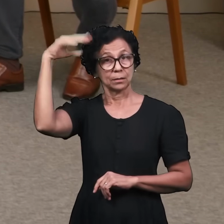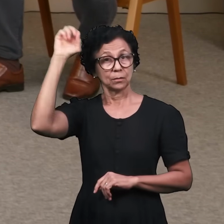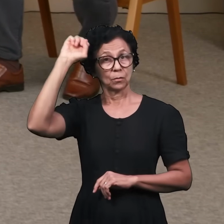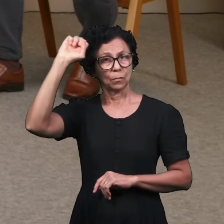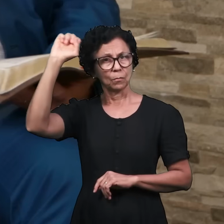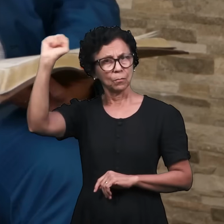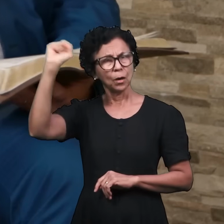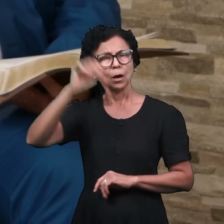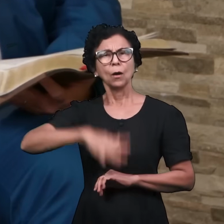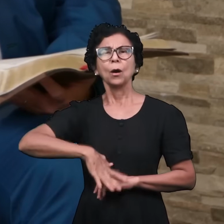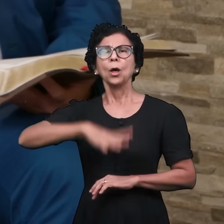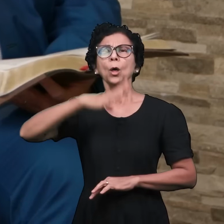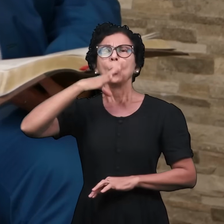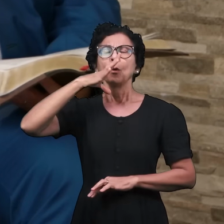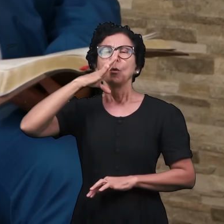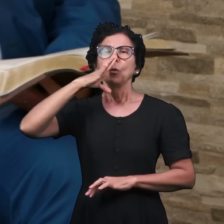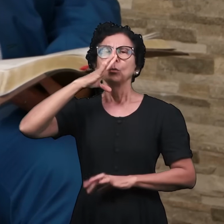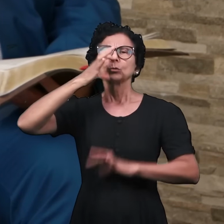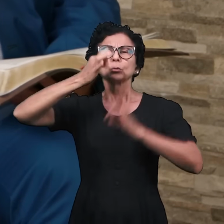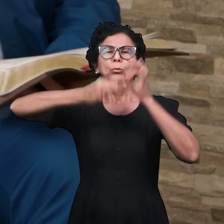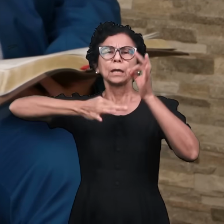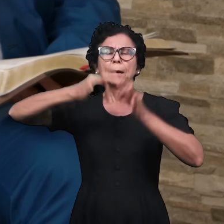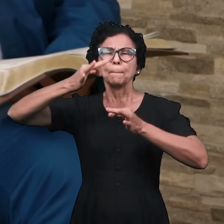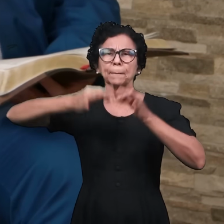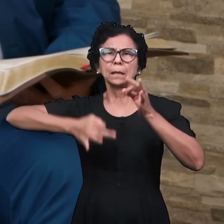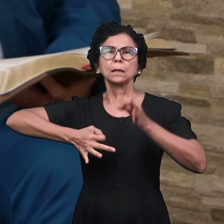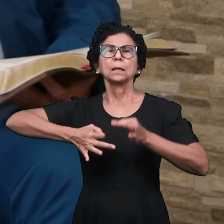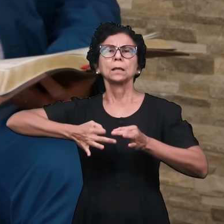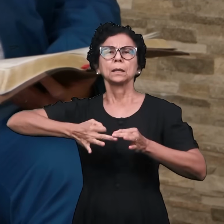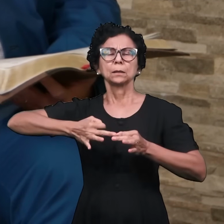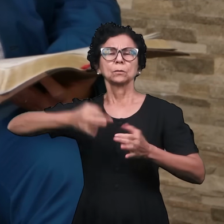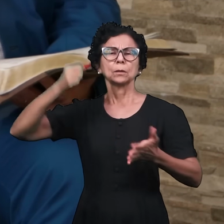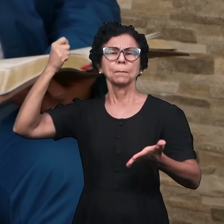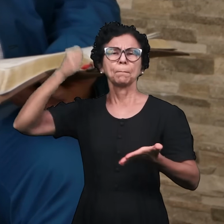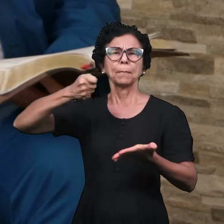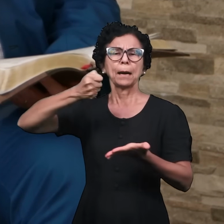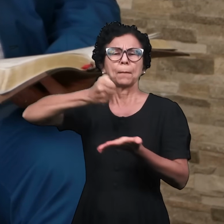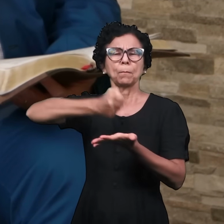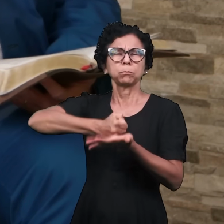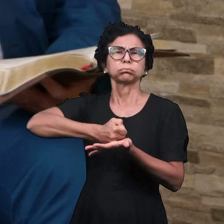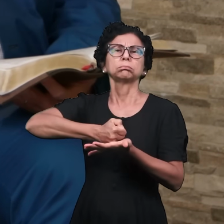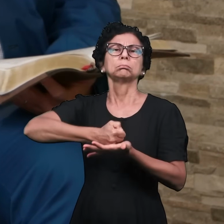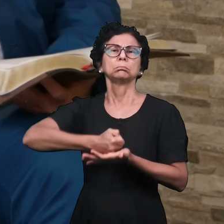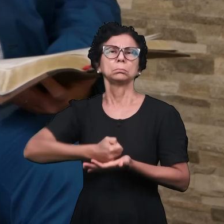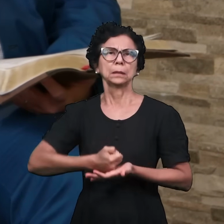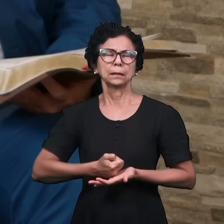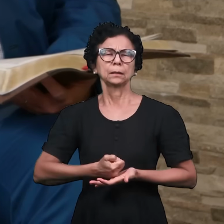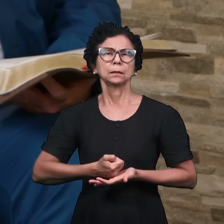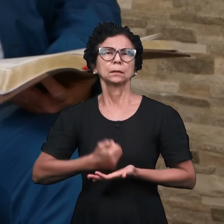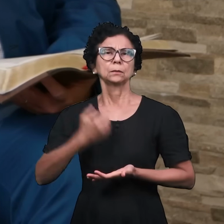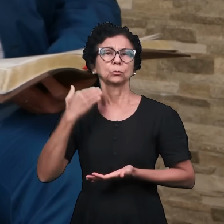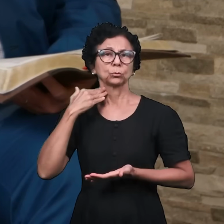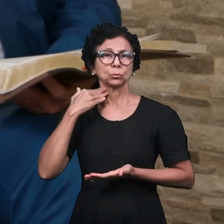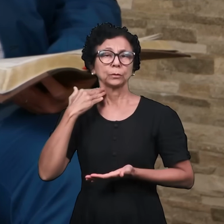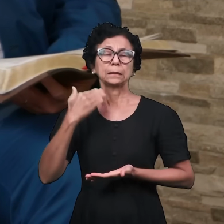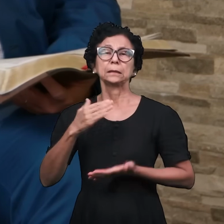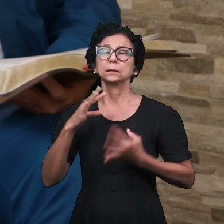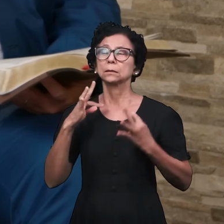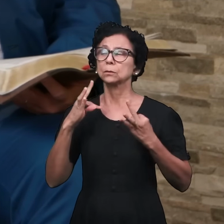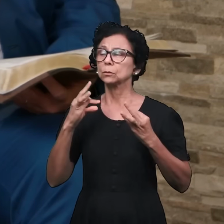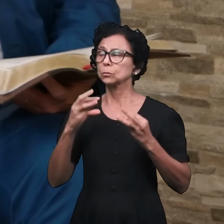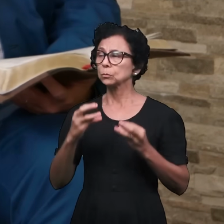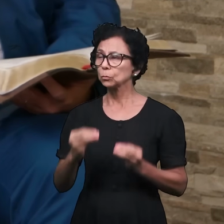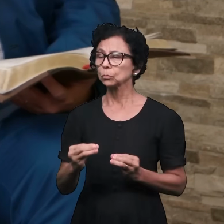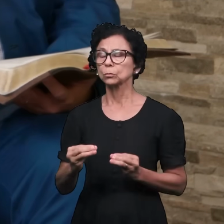aquilo que ele julgou na vida como rei, não é, que simboliza a vida profissional, em tudo aquilo que ele colocava a mão, o